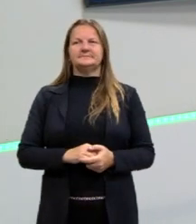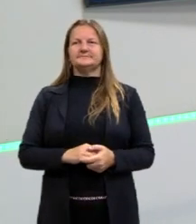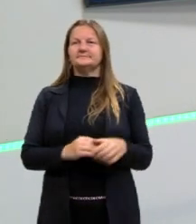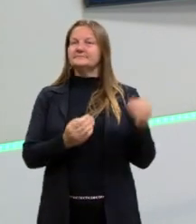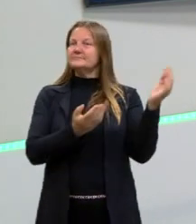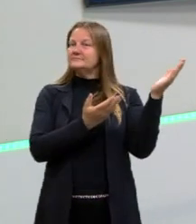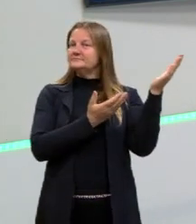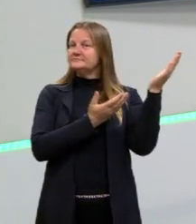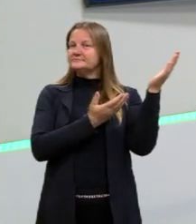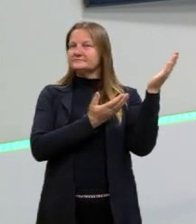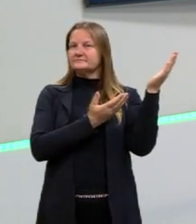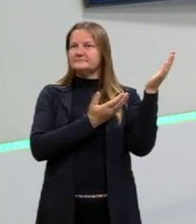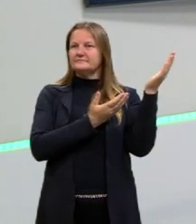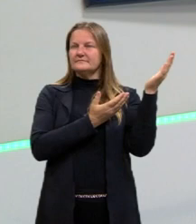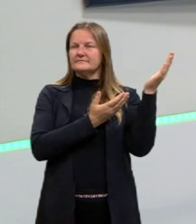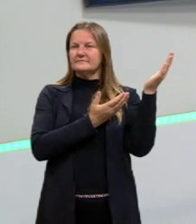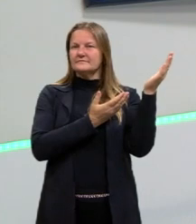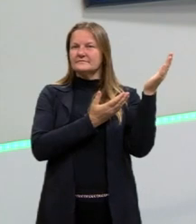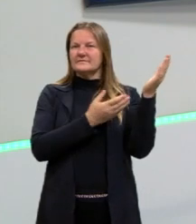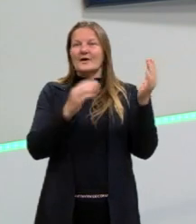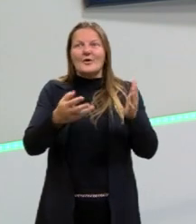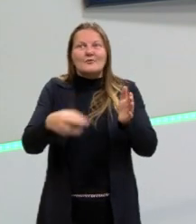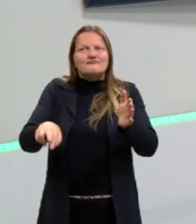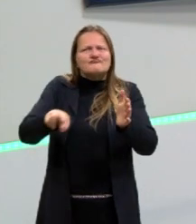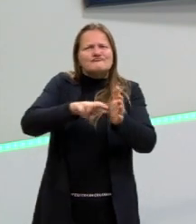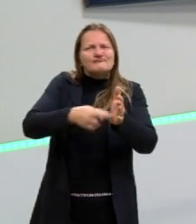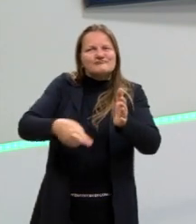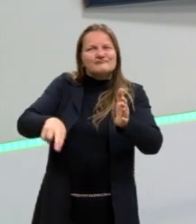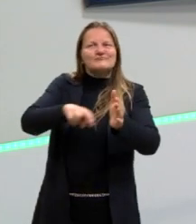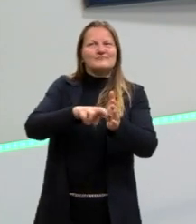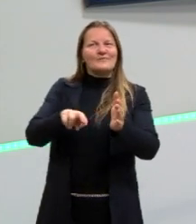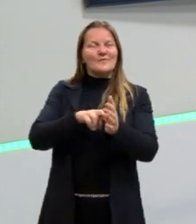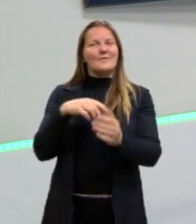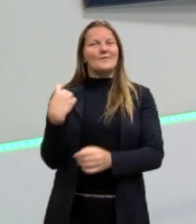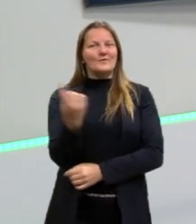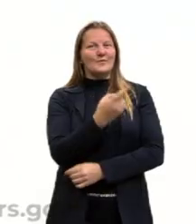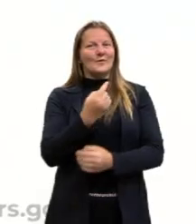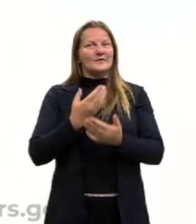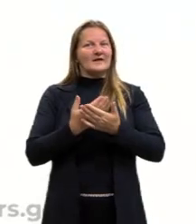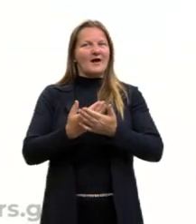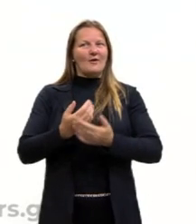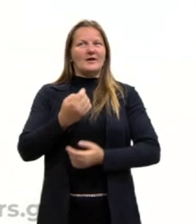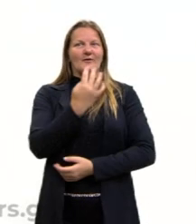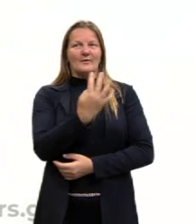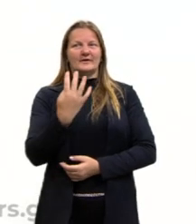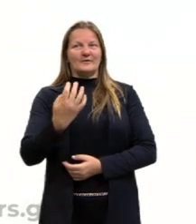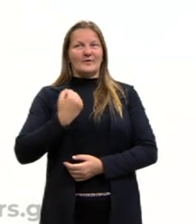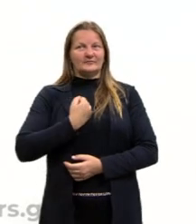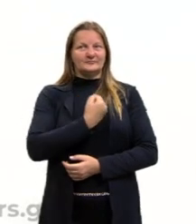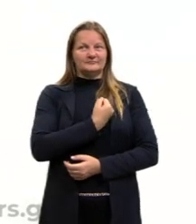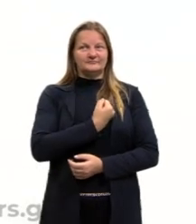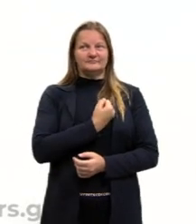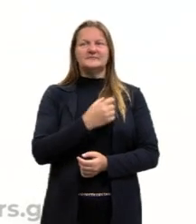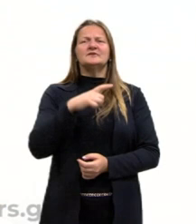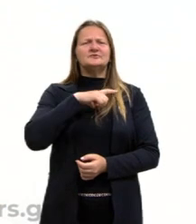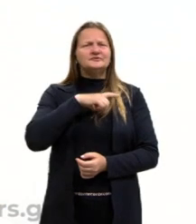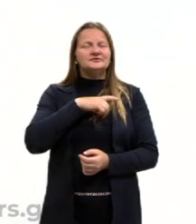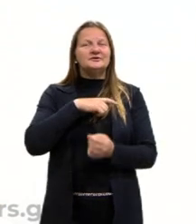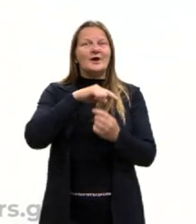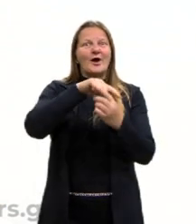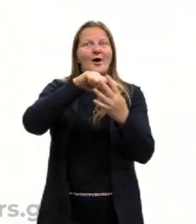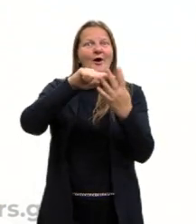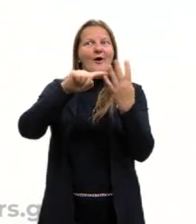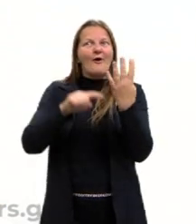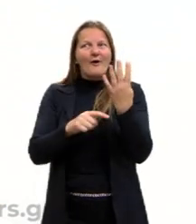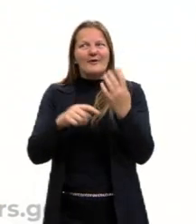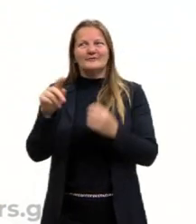para isso, né, eu retomo com vocês que também aí na nossa aula 44, vocês tinham, né, a gente